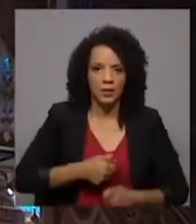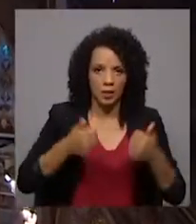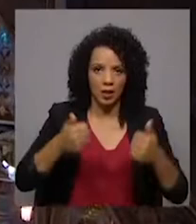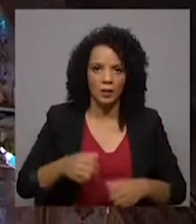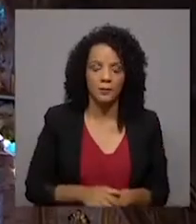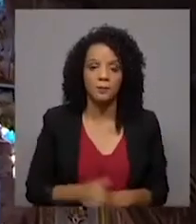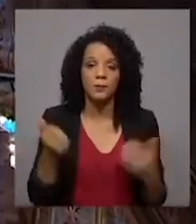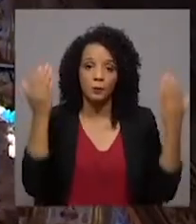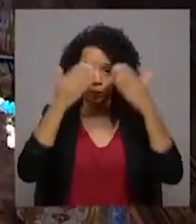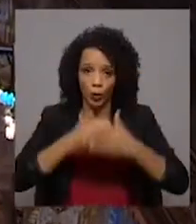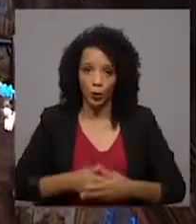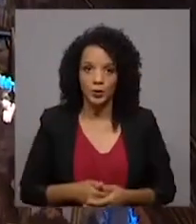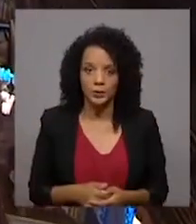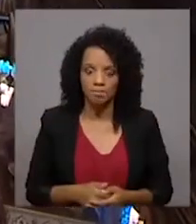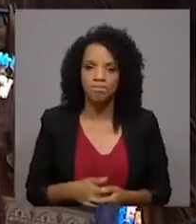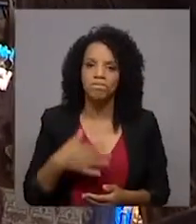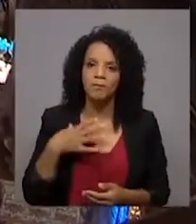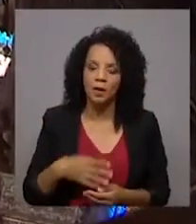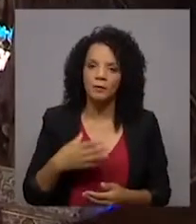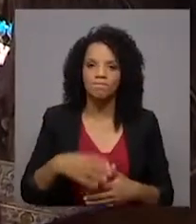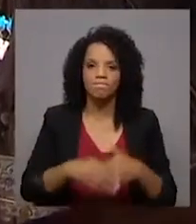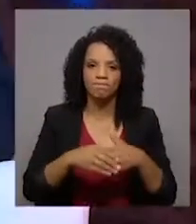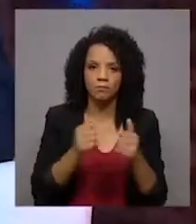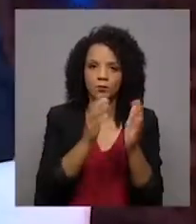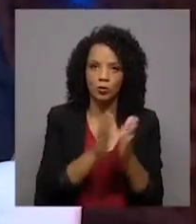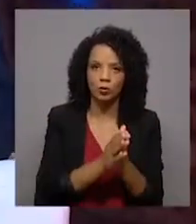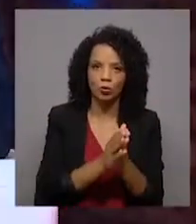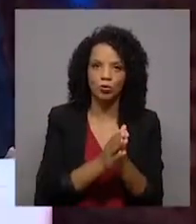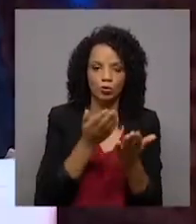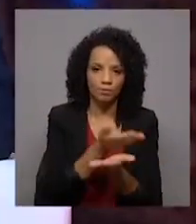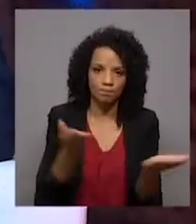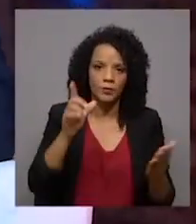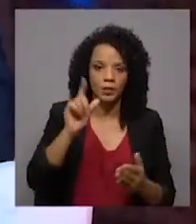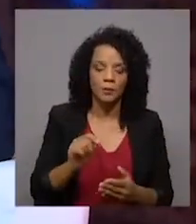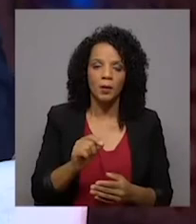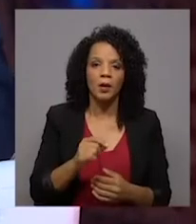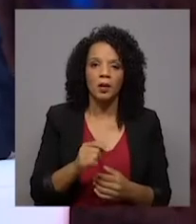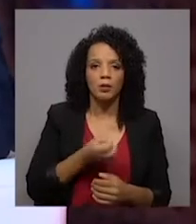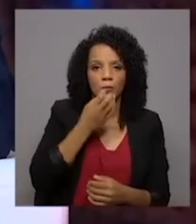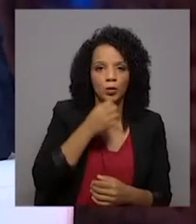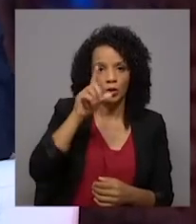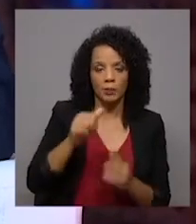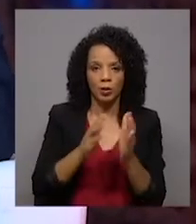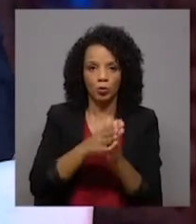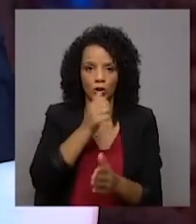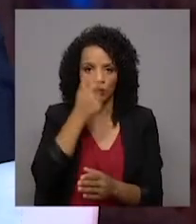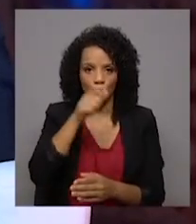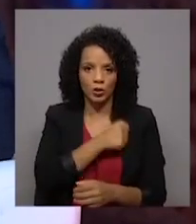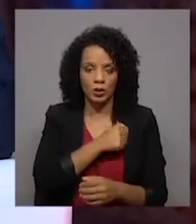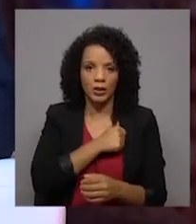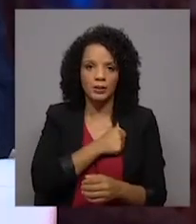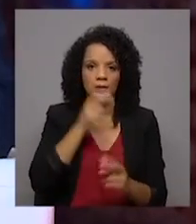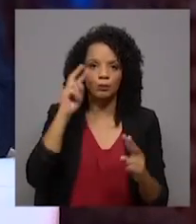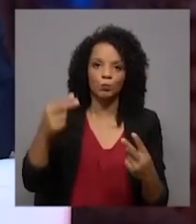por cumprimentar todos os presentes, cumprimentar o Gilberto e todos os telespectadores. O Livre